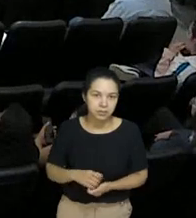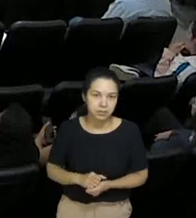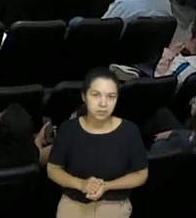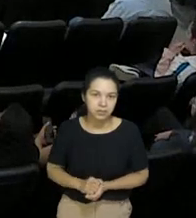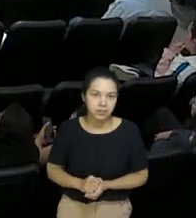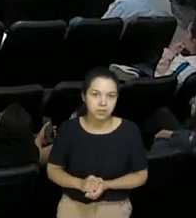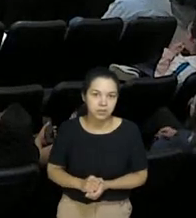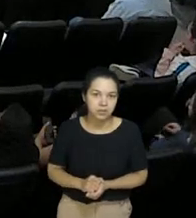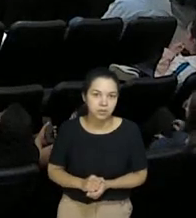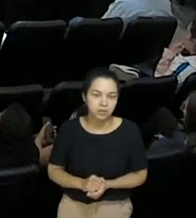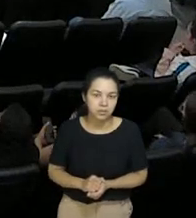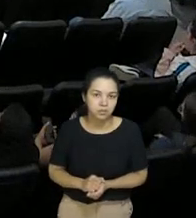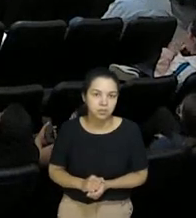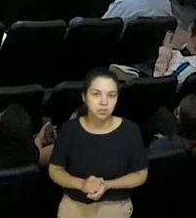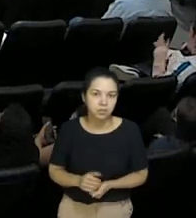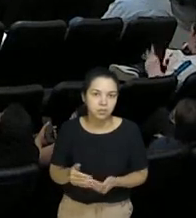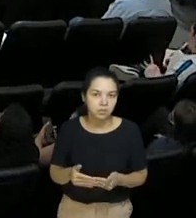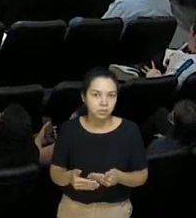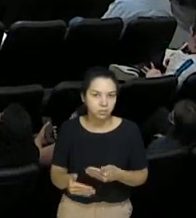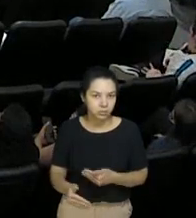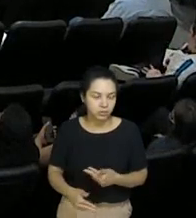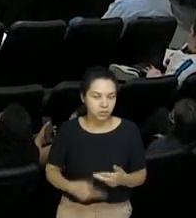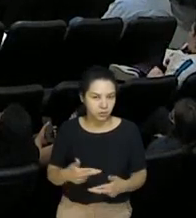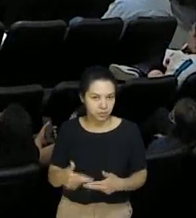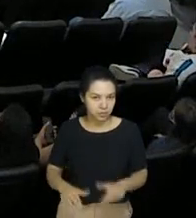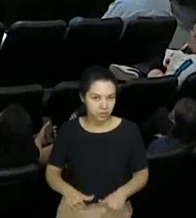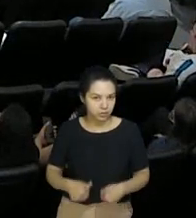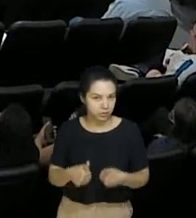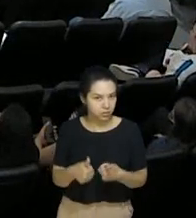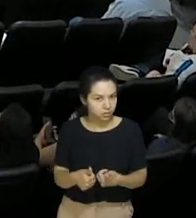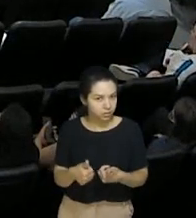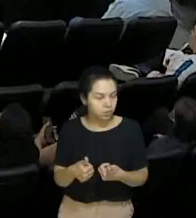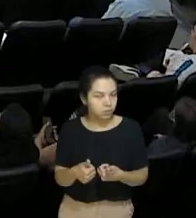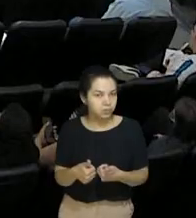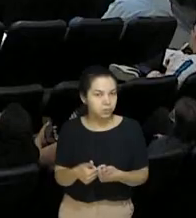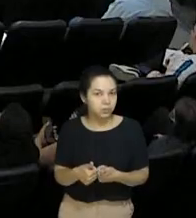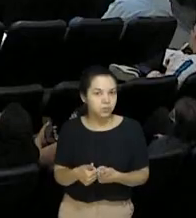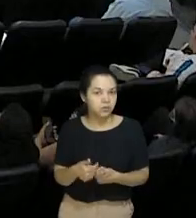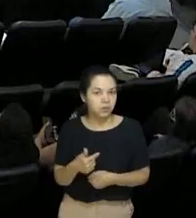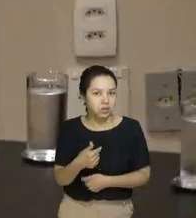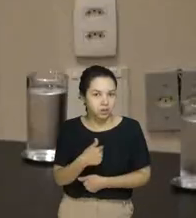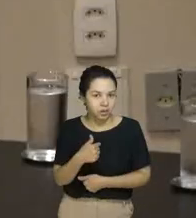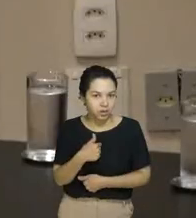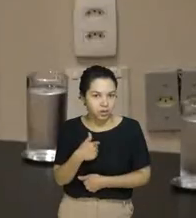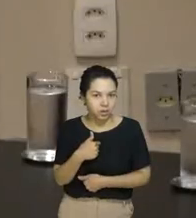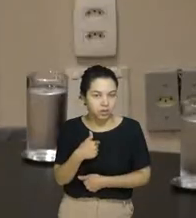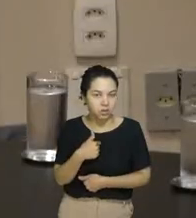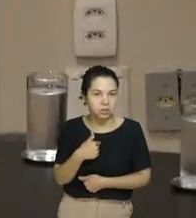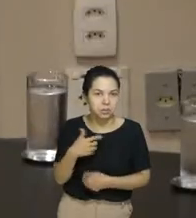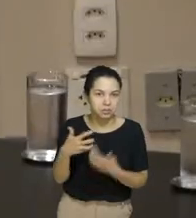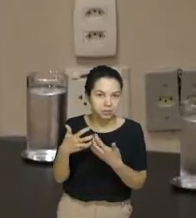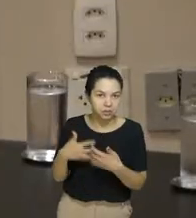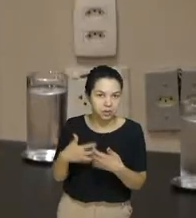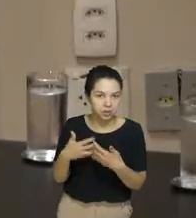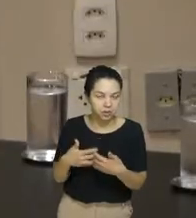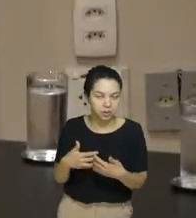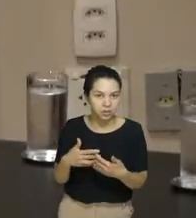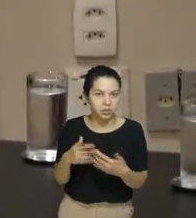Sim, entra na reabilitação com as neuropsicopedagogas. A gente, eu sou neuropsicopedagoga, nós temos aqui mais